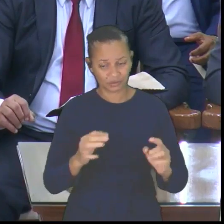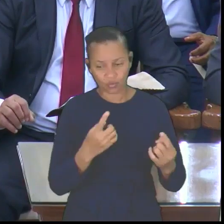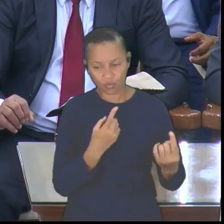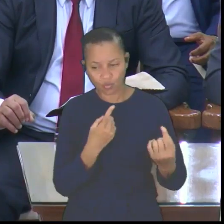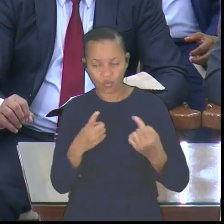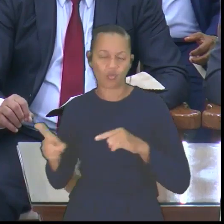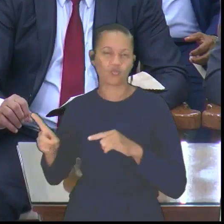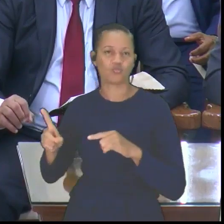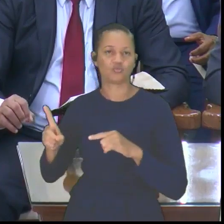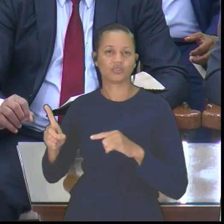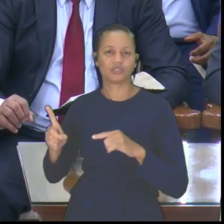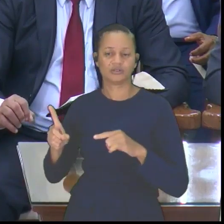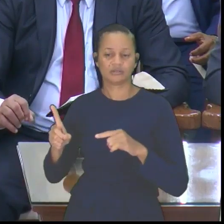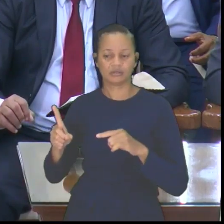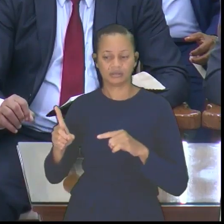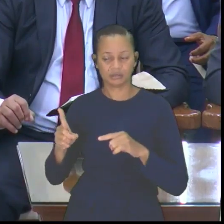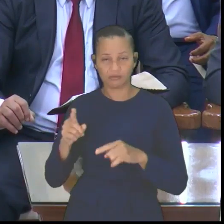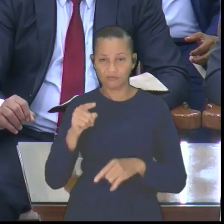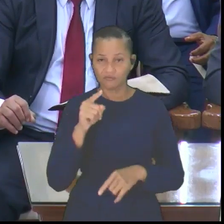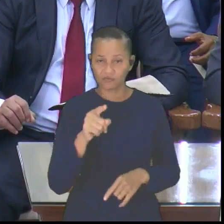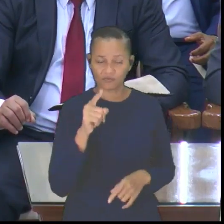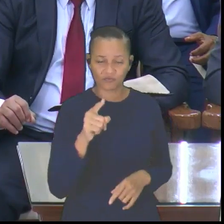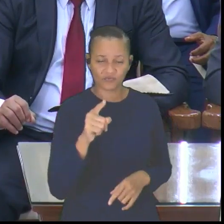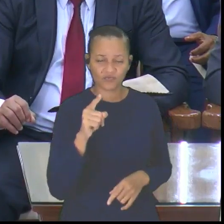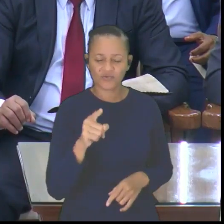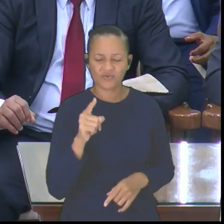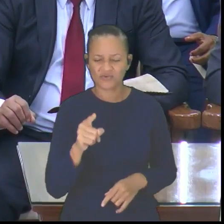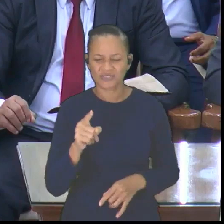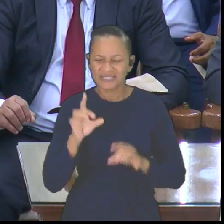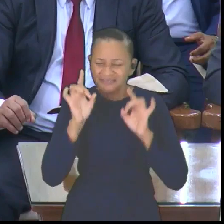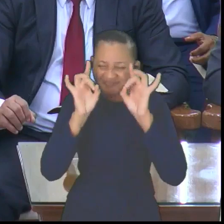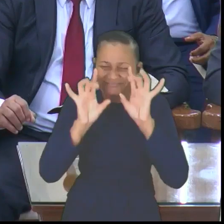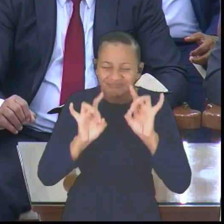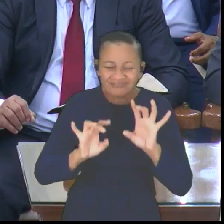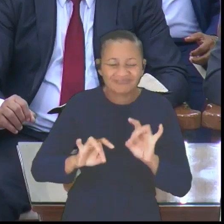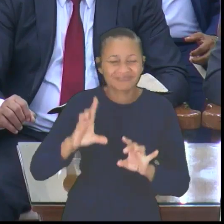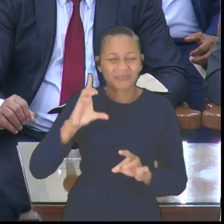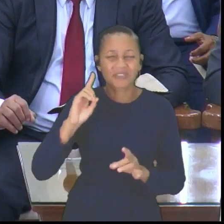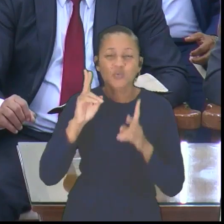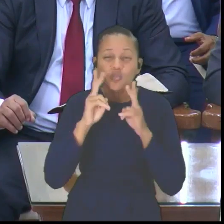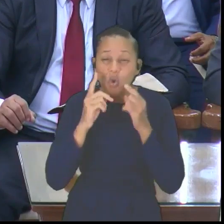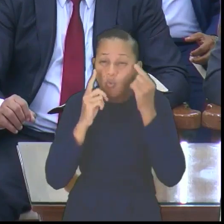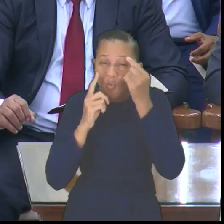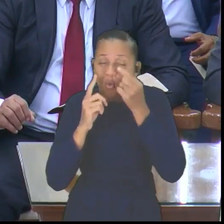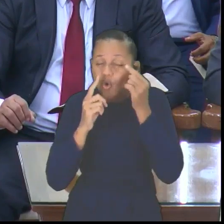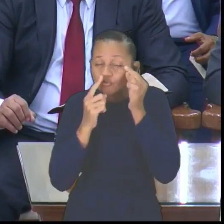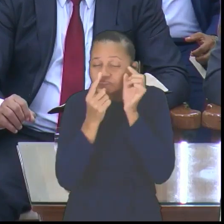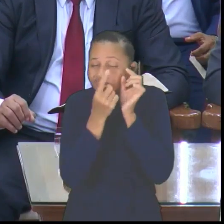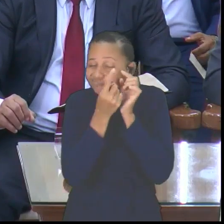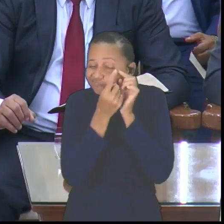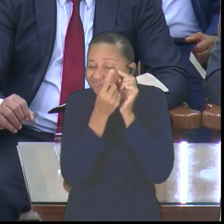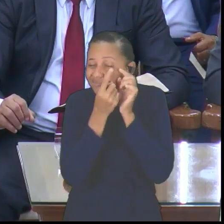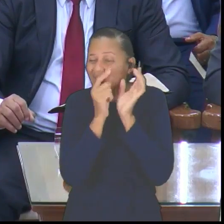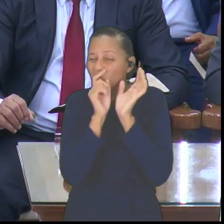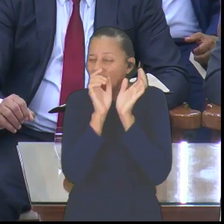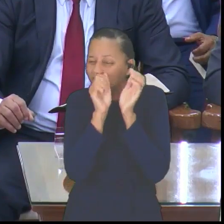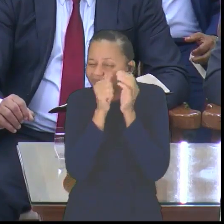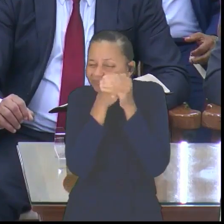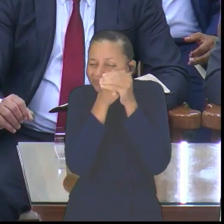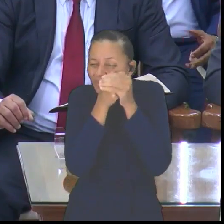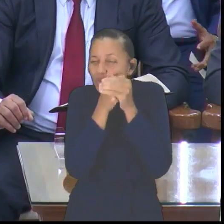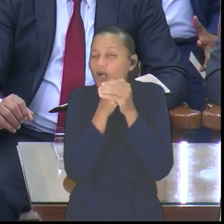contrários a você. Você é menina dos olhos de Deus. Você é jardim fechado de